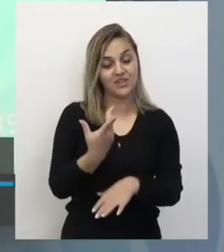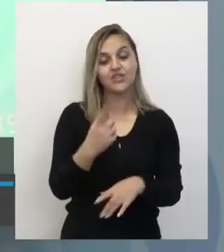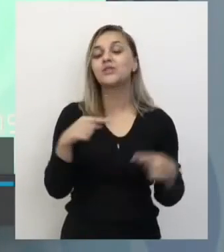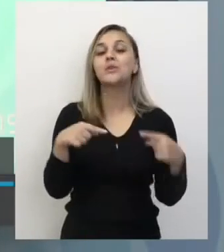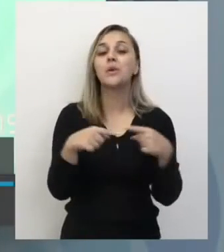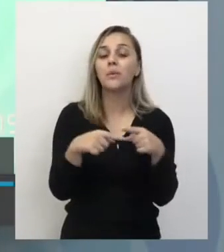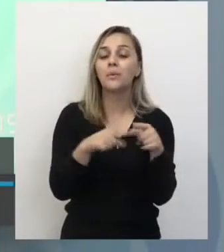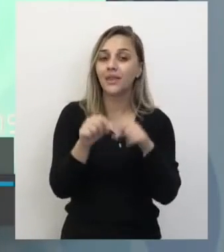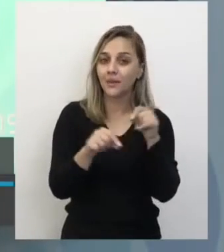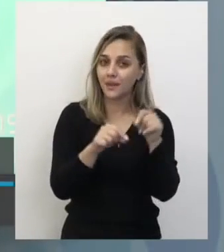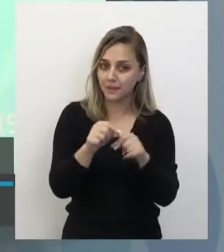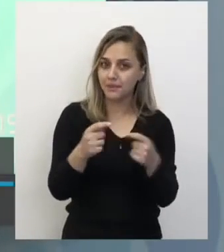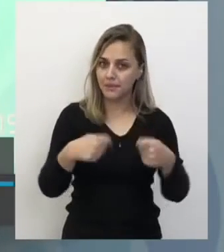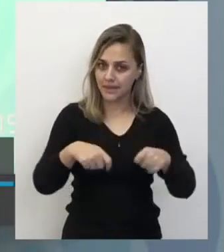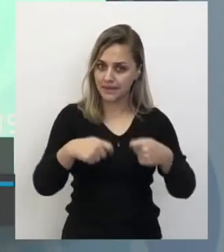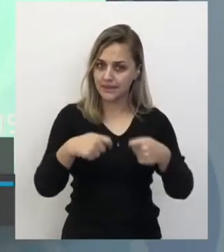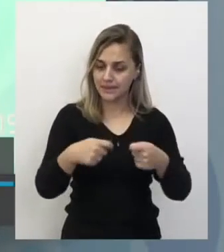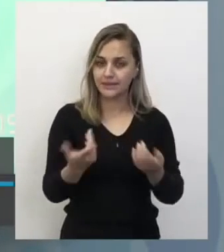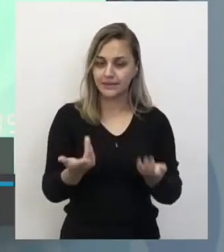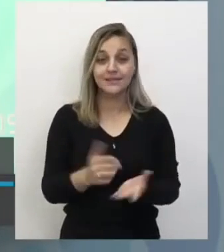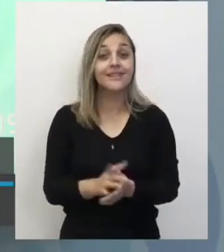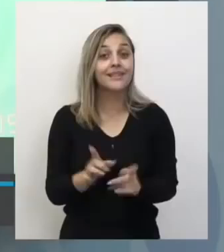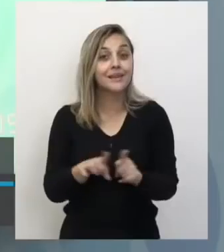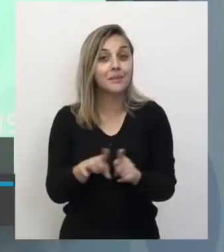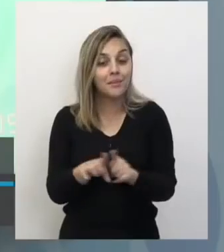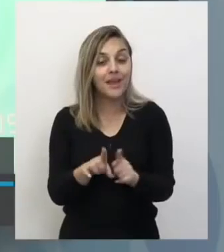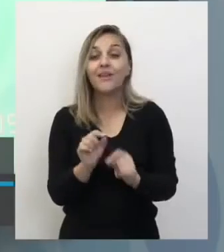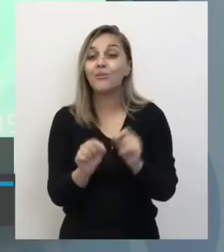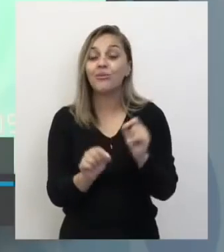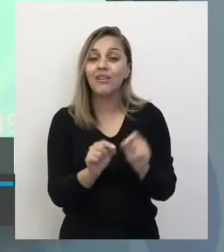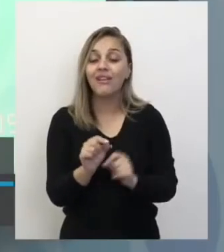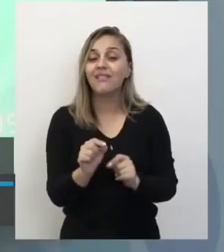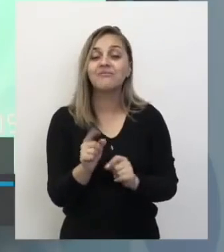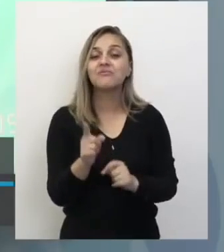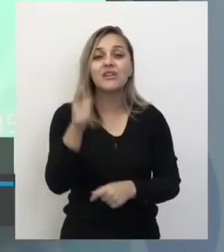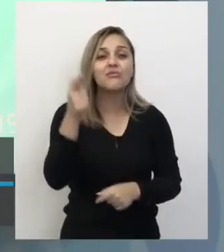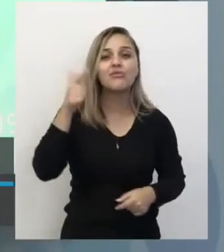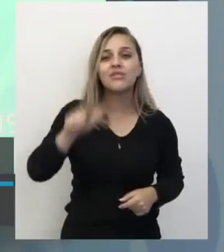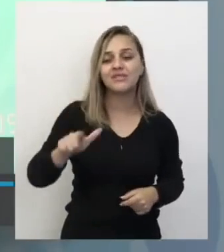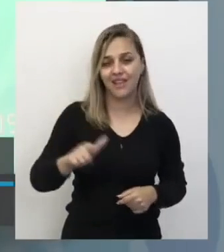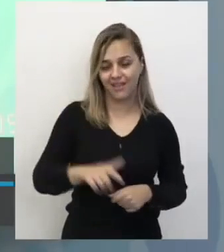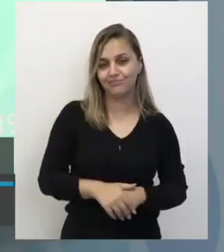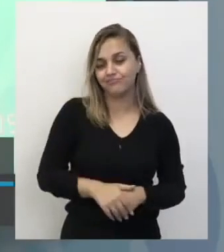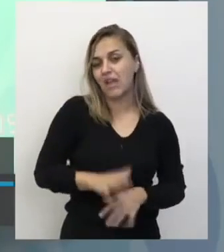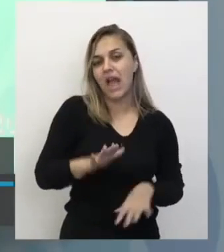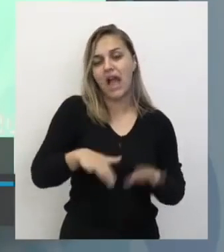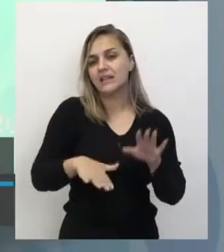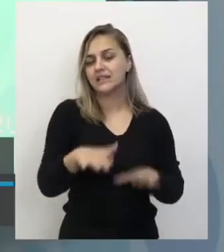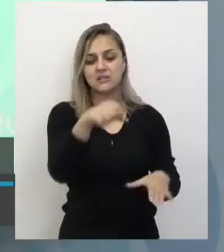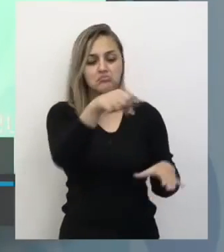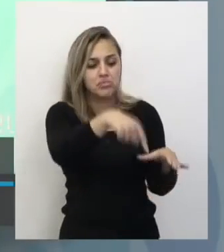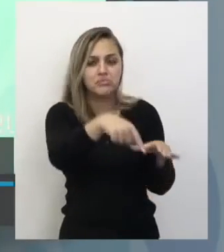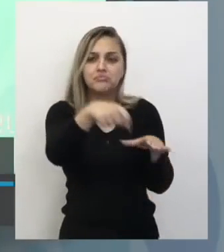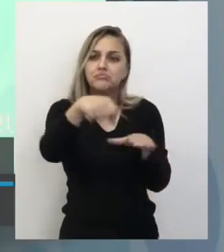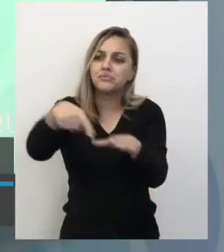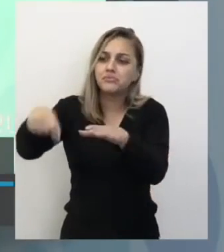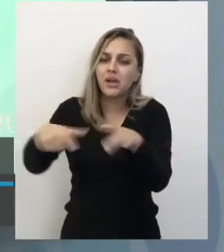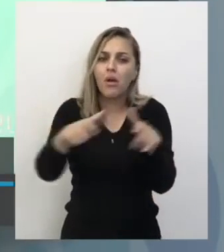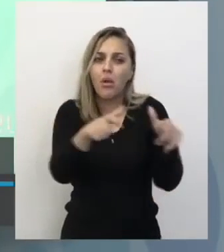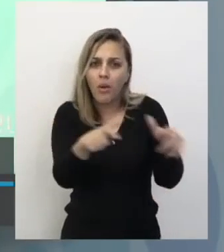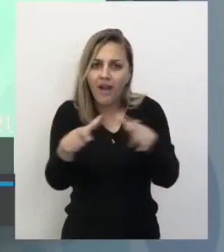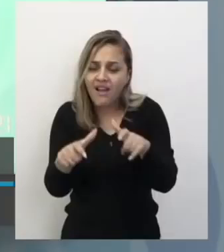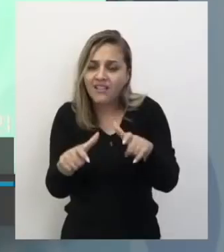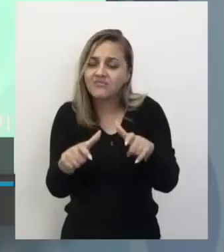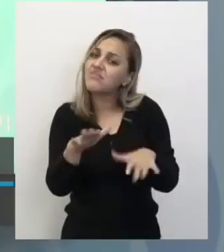uma necessidade, né, e está ligado também ao que dá para fazer. Nem tudo que você vai plantar em determinada região vai nascer, não é